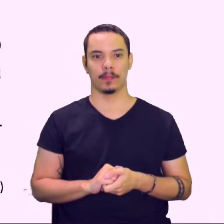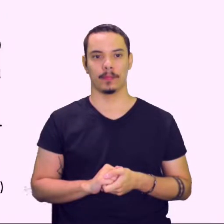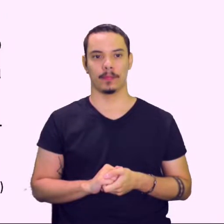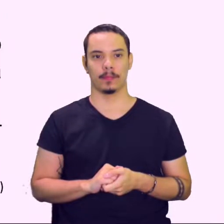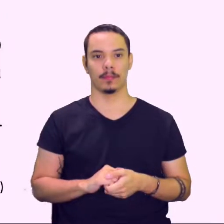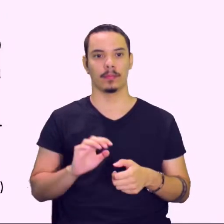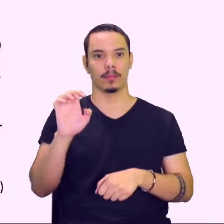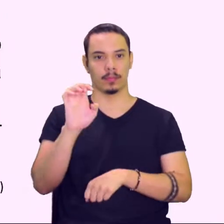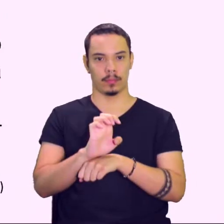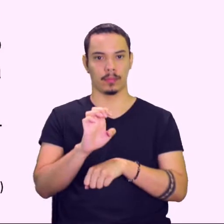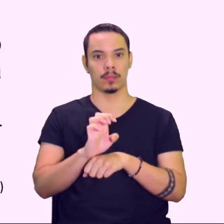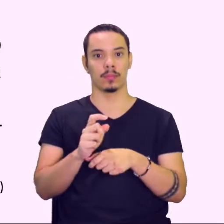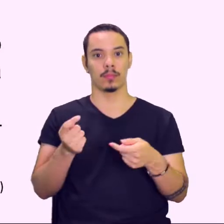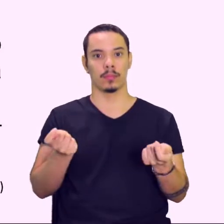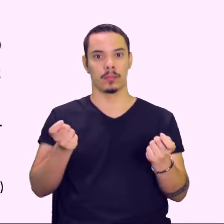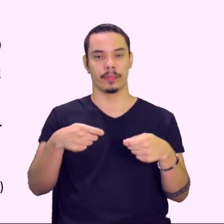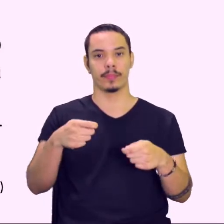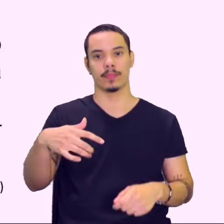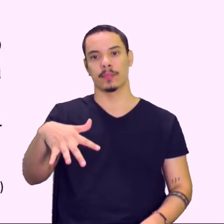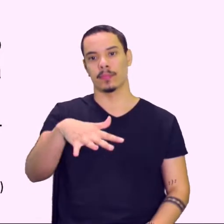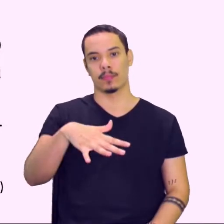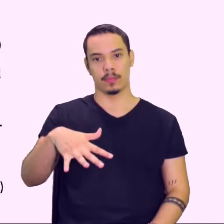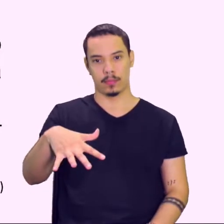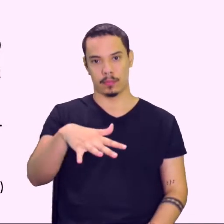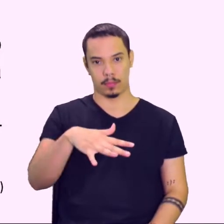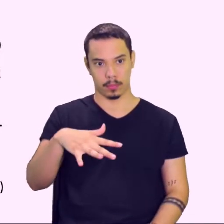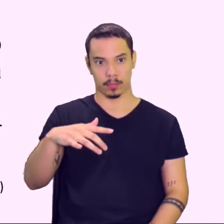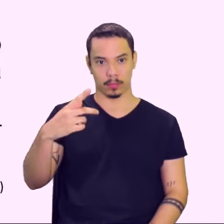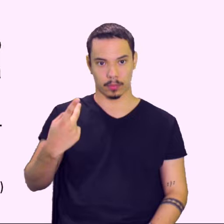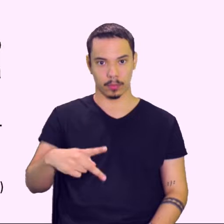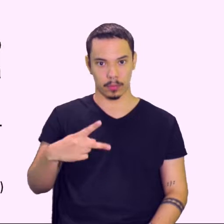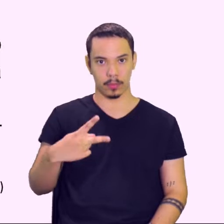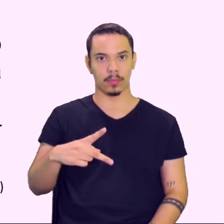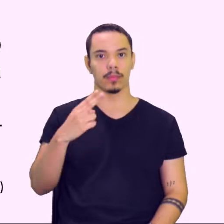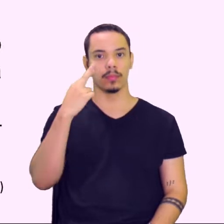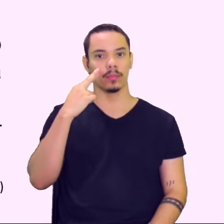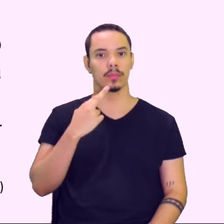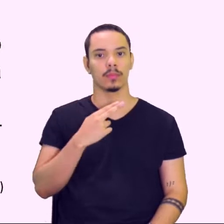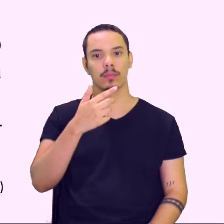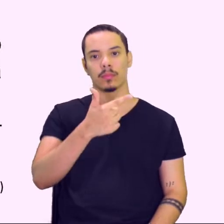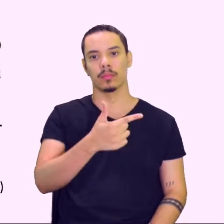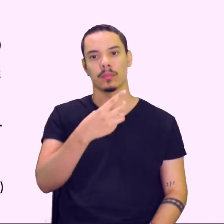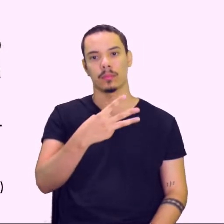O estado possui uma área de... Nosso estado de Rondônia, né? Sim. Possui uma área de